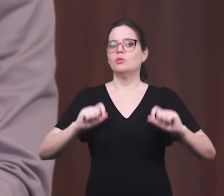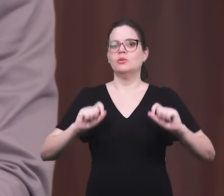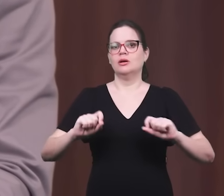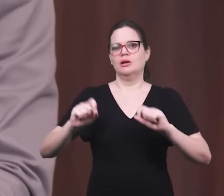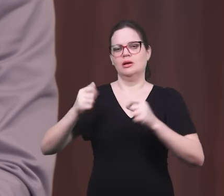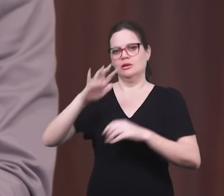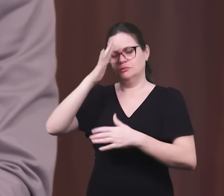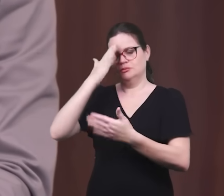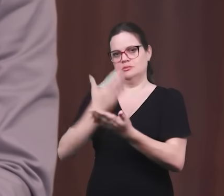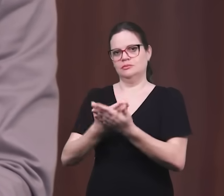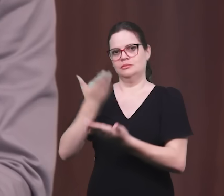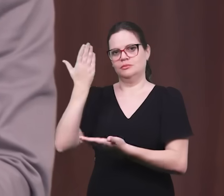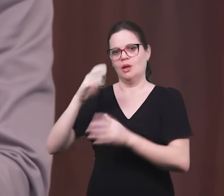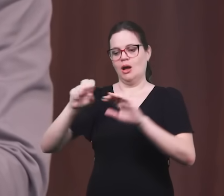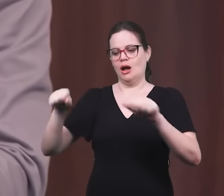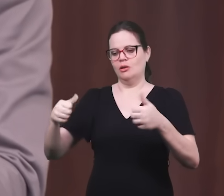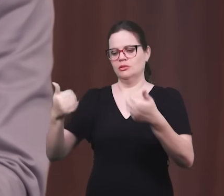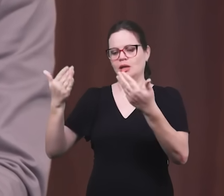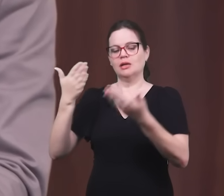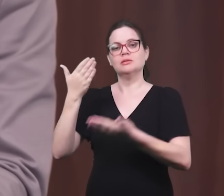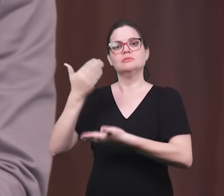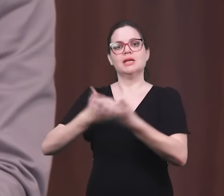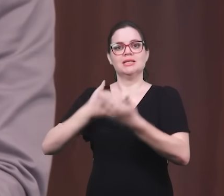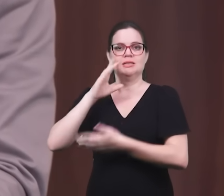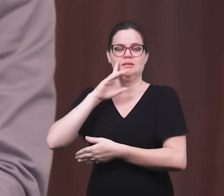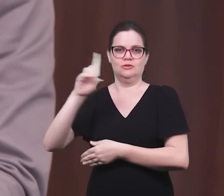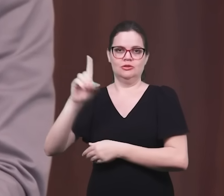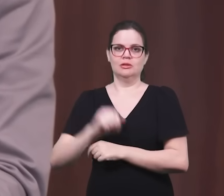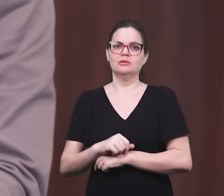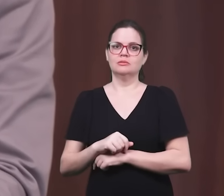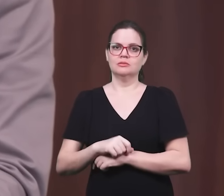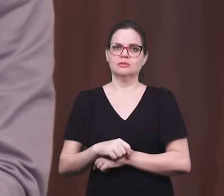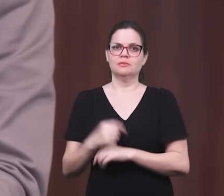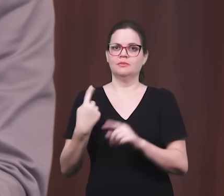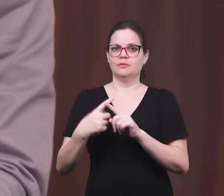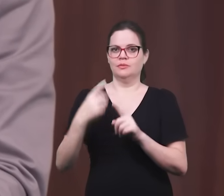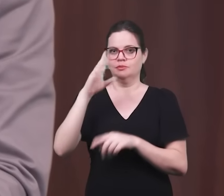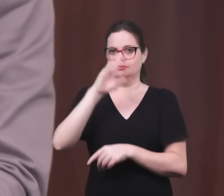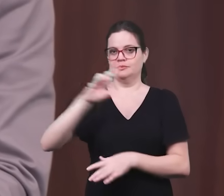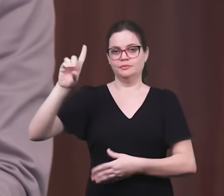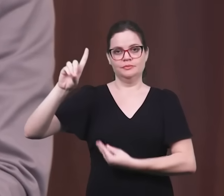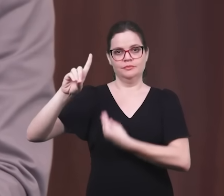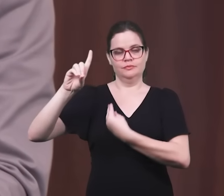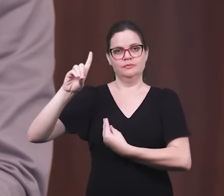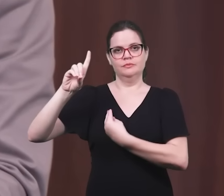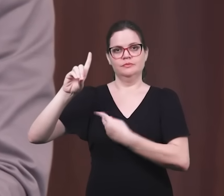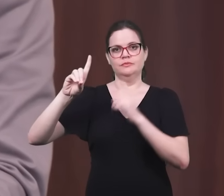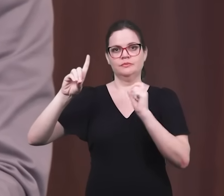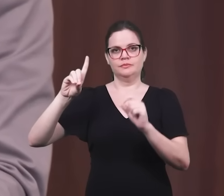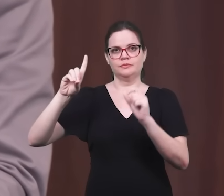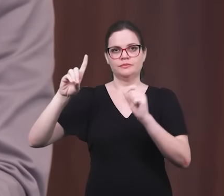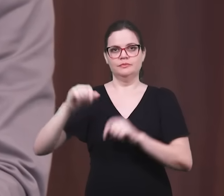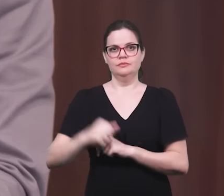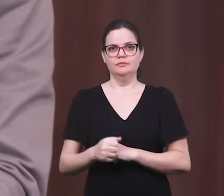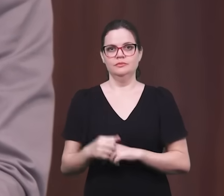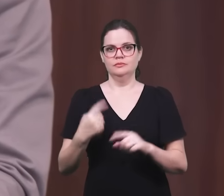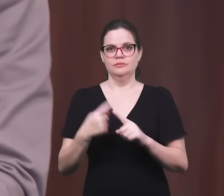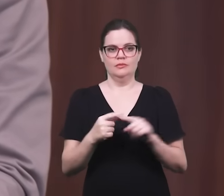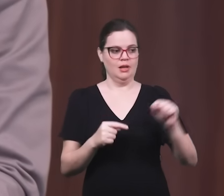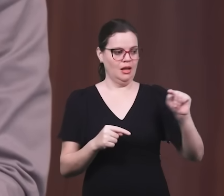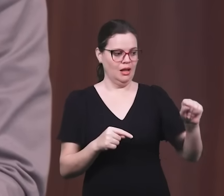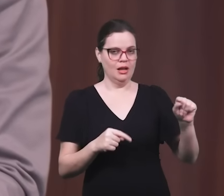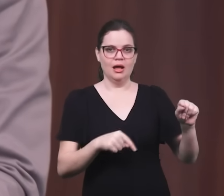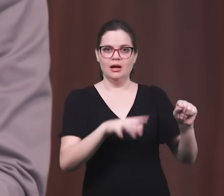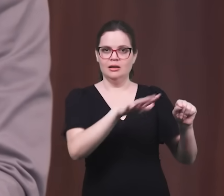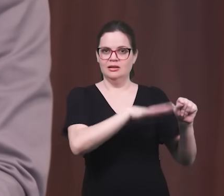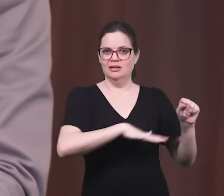é um lugar onde é o altar do Deus vivo, onde a mão espinhosa que rege o mundo não pode